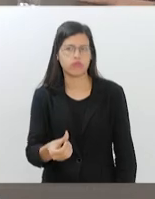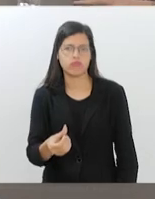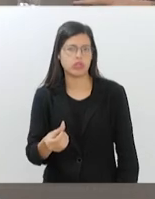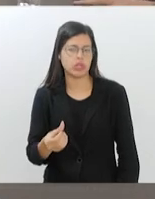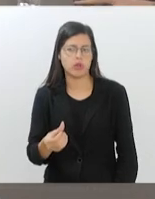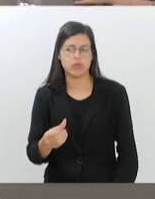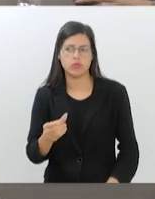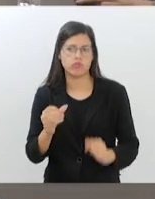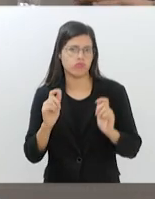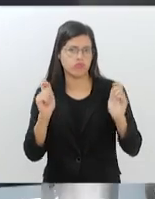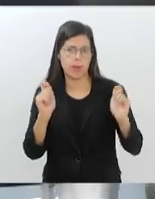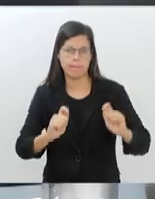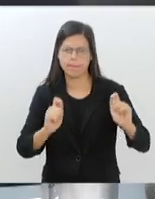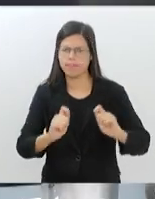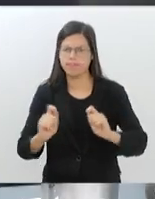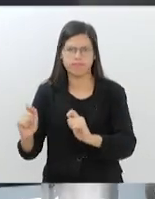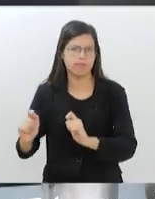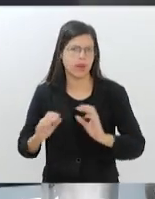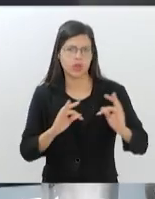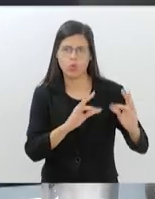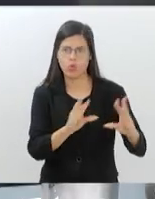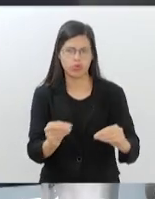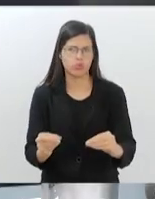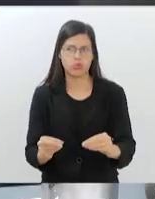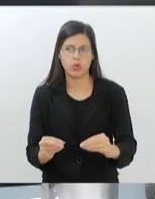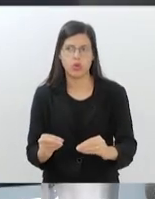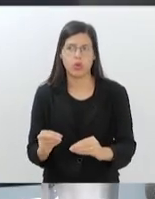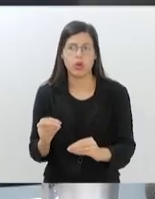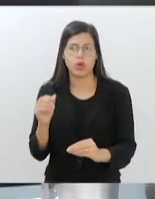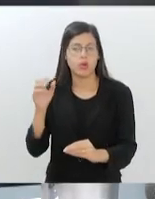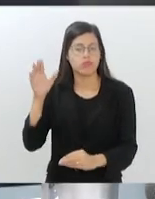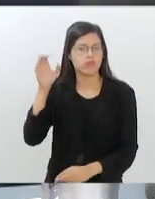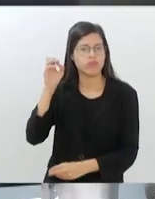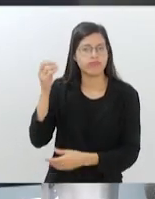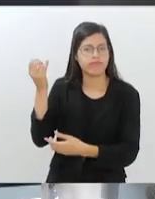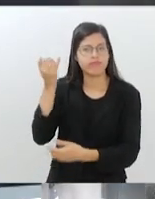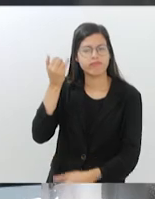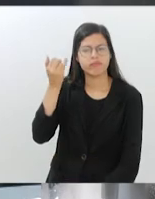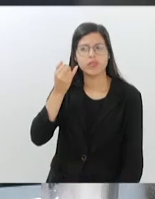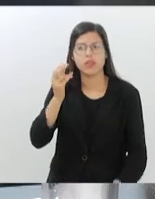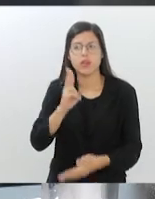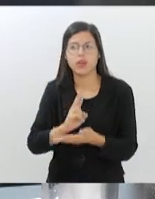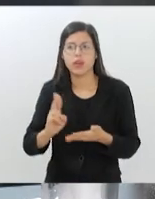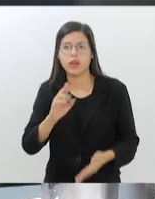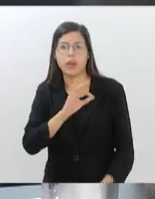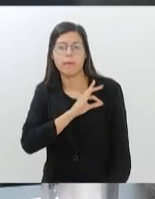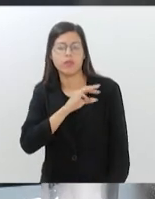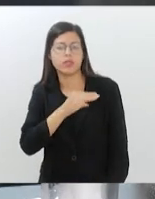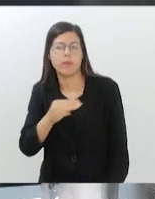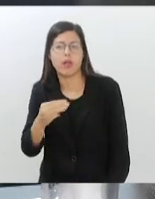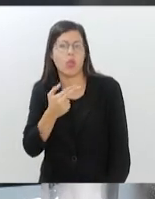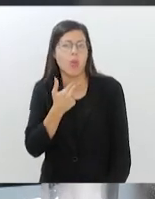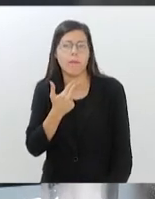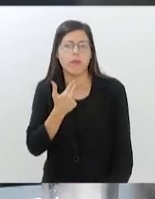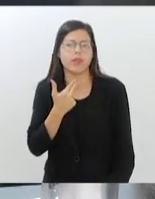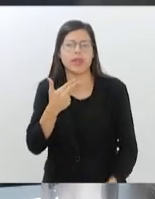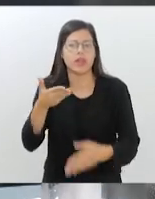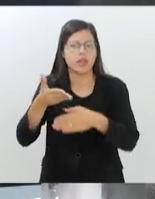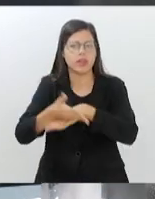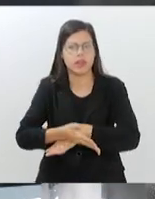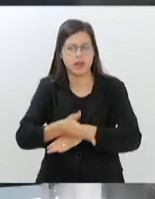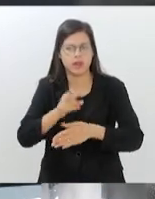tudo eu escutei na werge por exemplo que a polícia militar não poderia ingressar no Campus da Universidade a gente vive